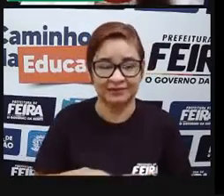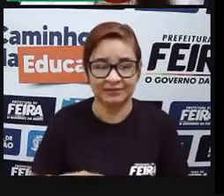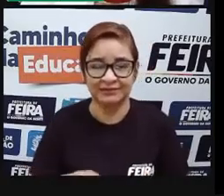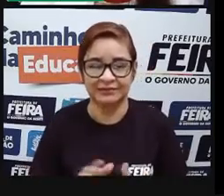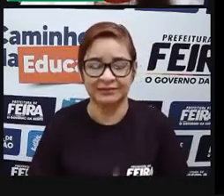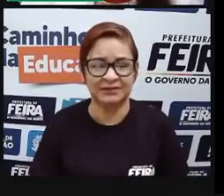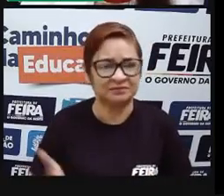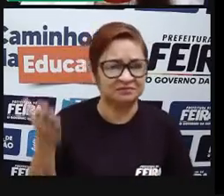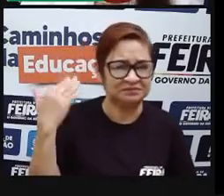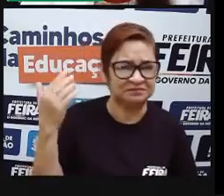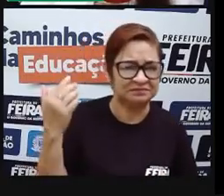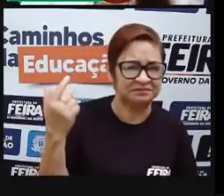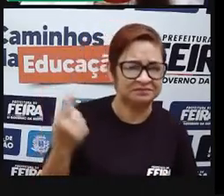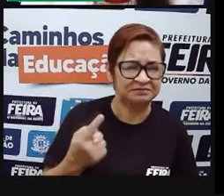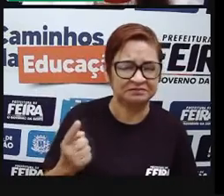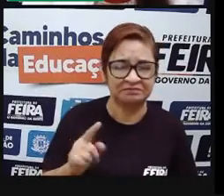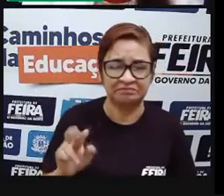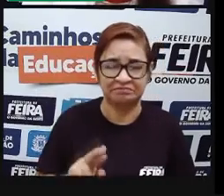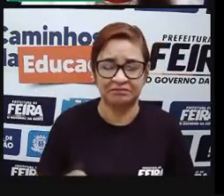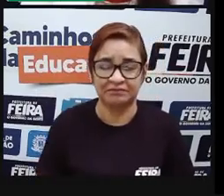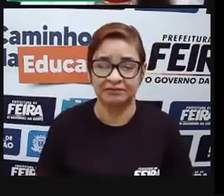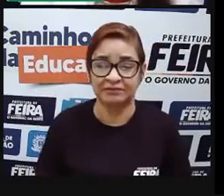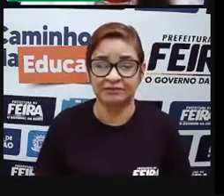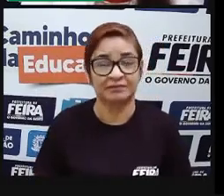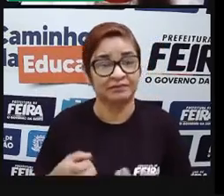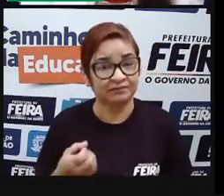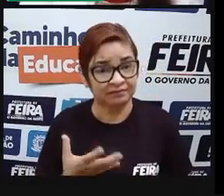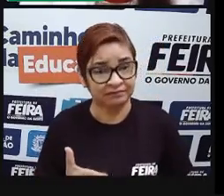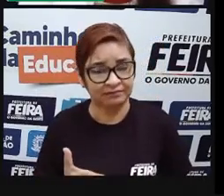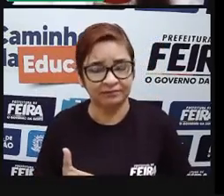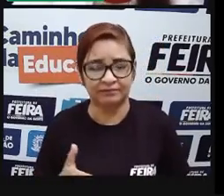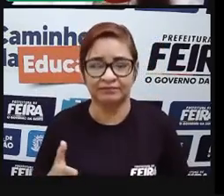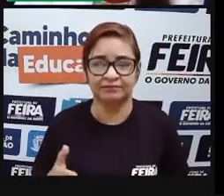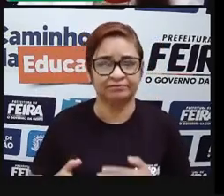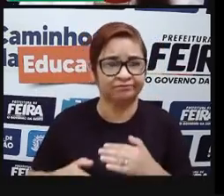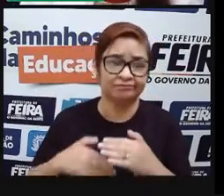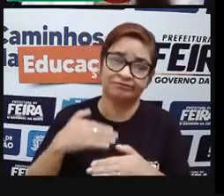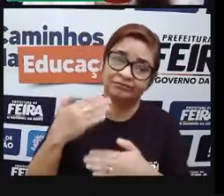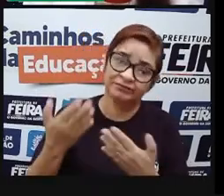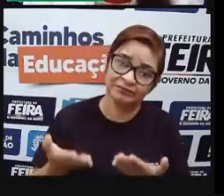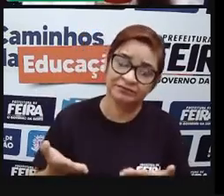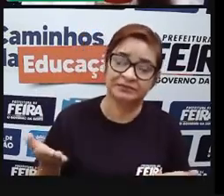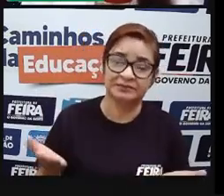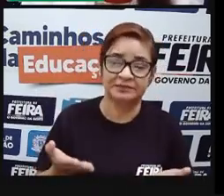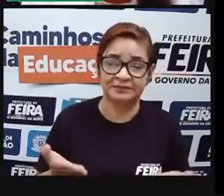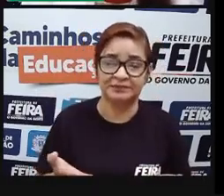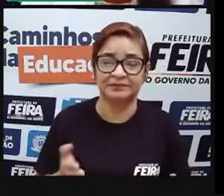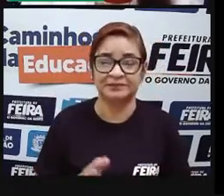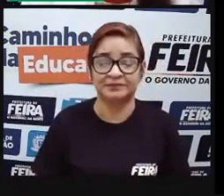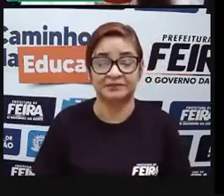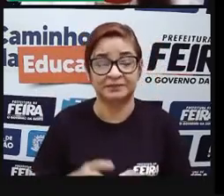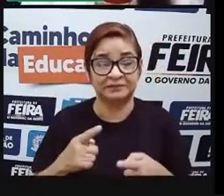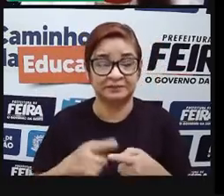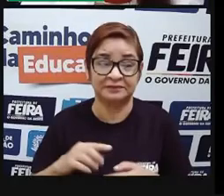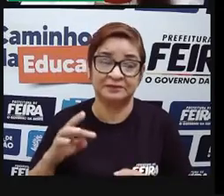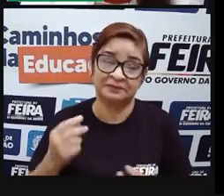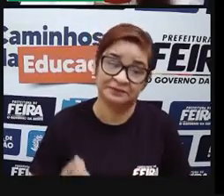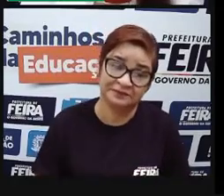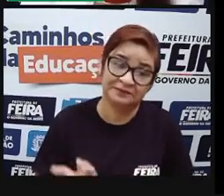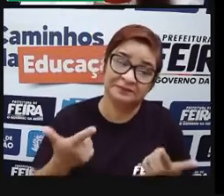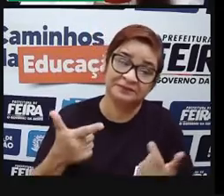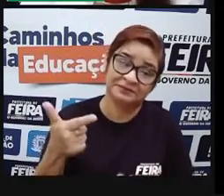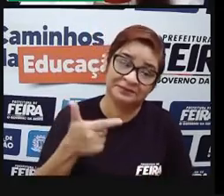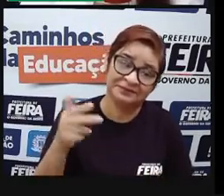oi oi oi o cara conta aumentou banho na água mineral do